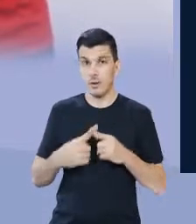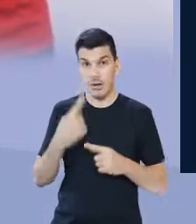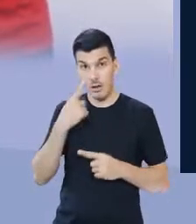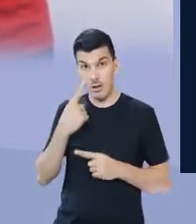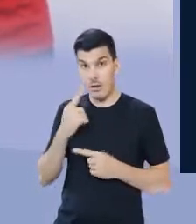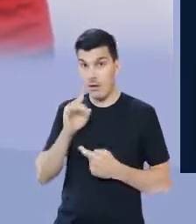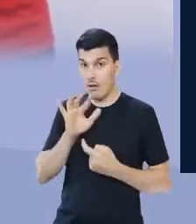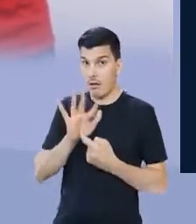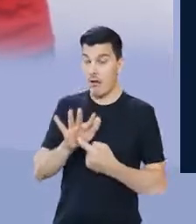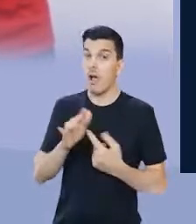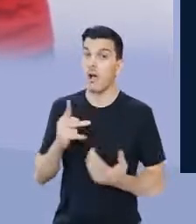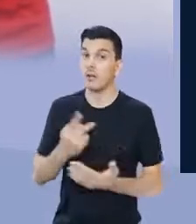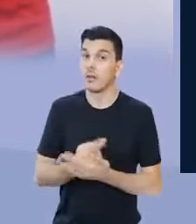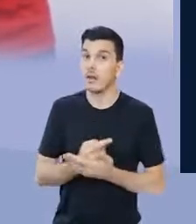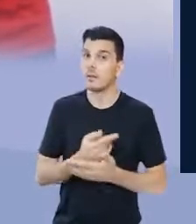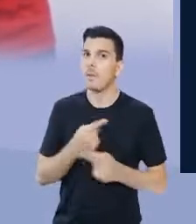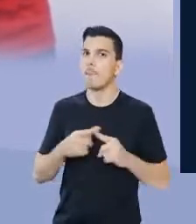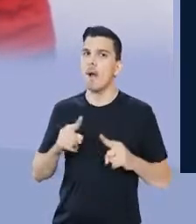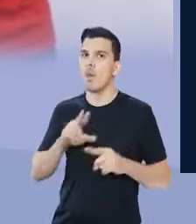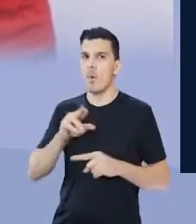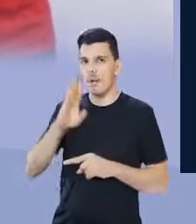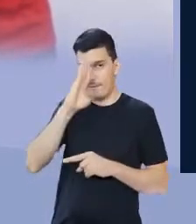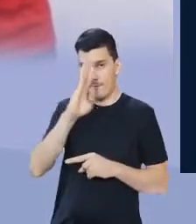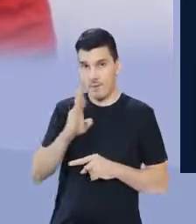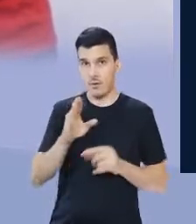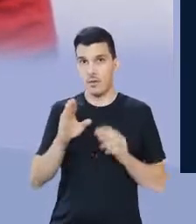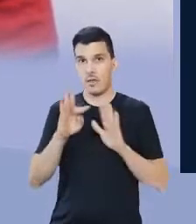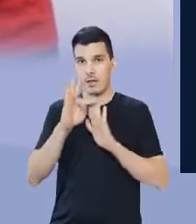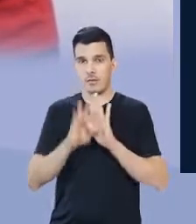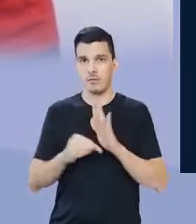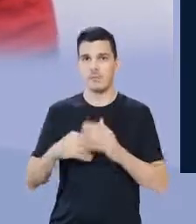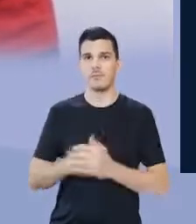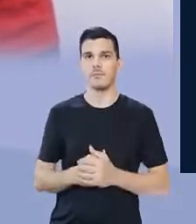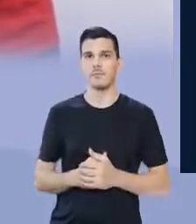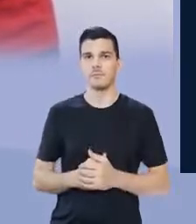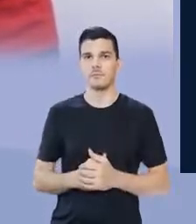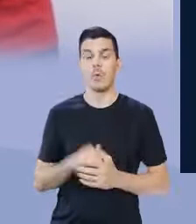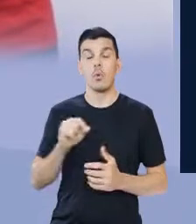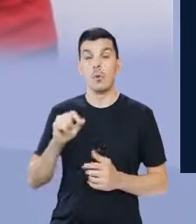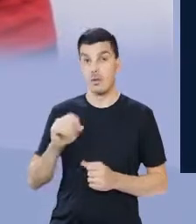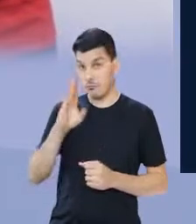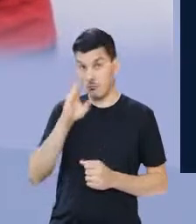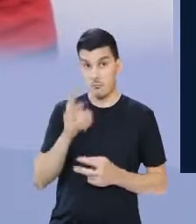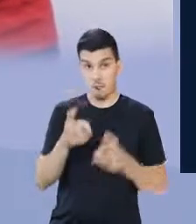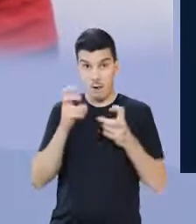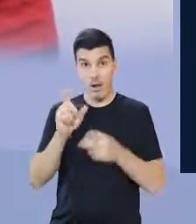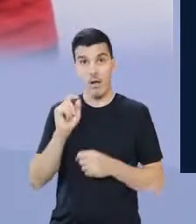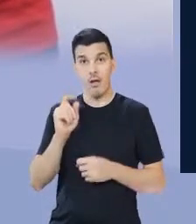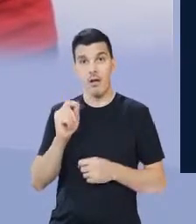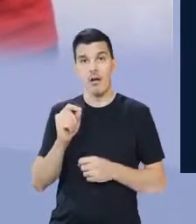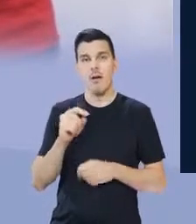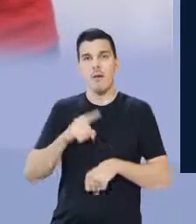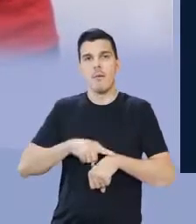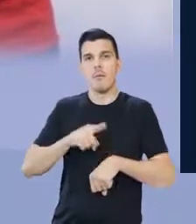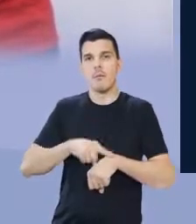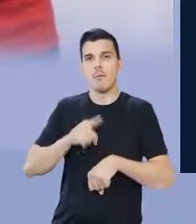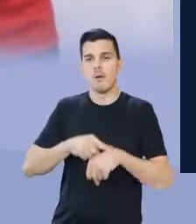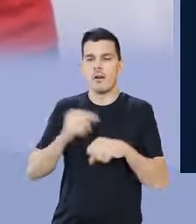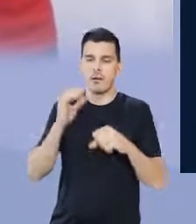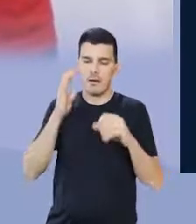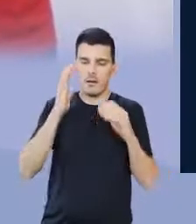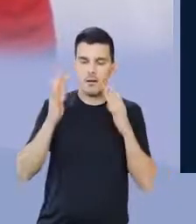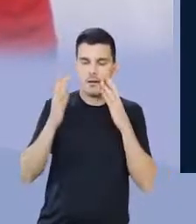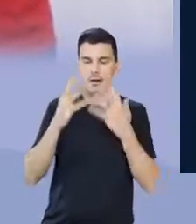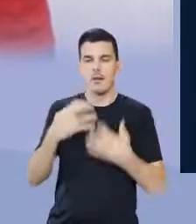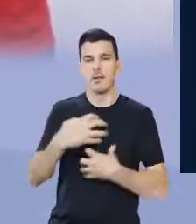mas não é o comentário principal. O que impressiona é a partir do momento que ela assume essa beleza singular, todas as